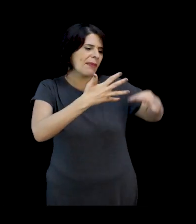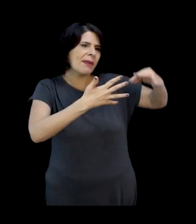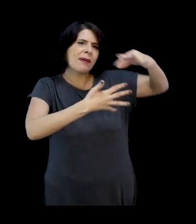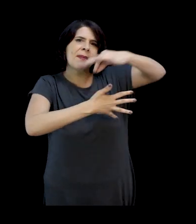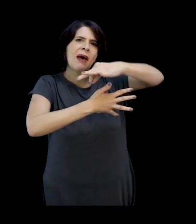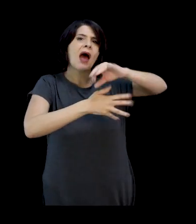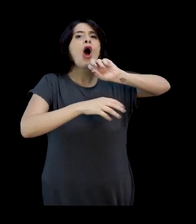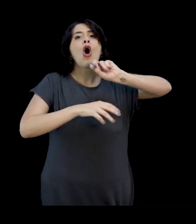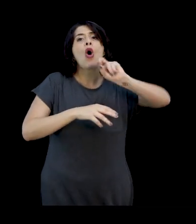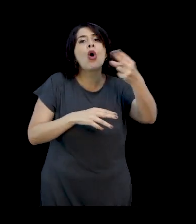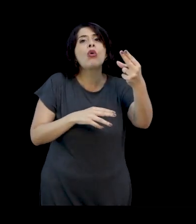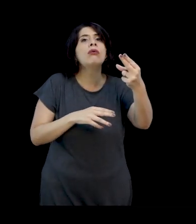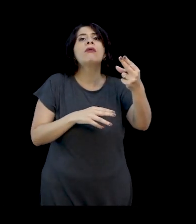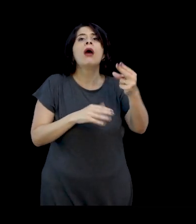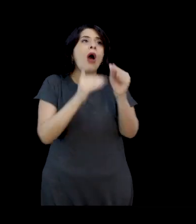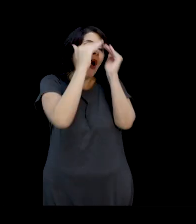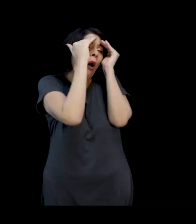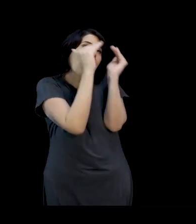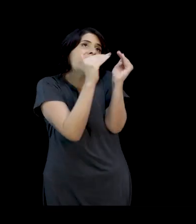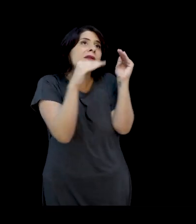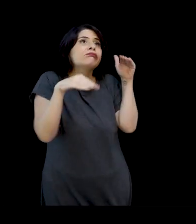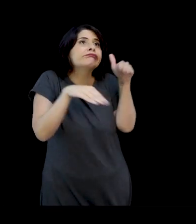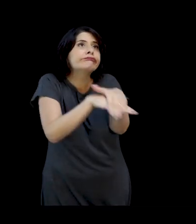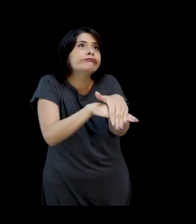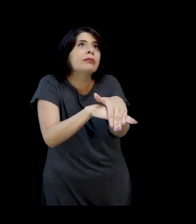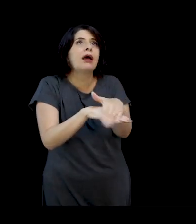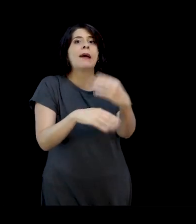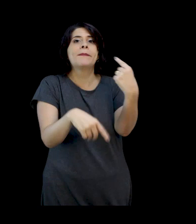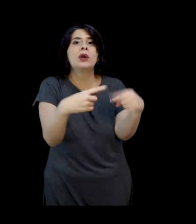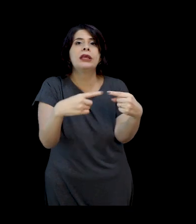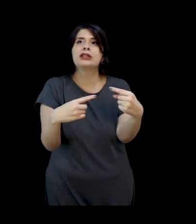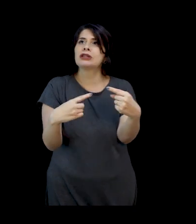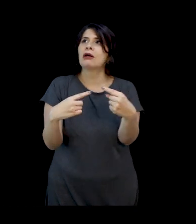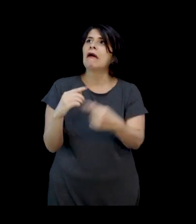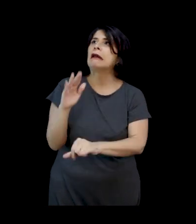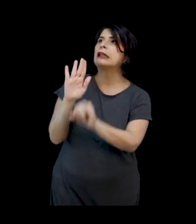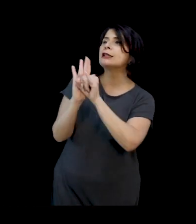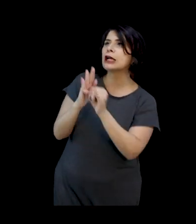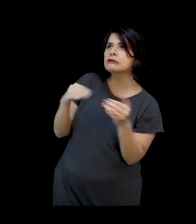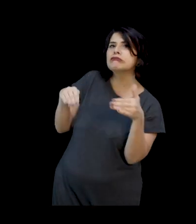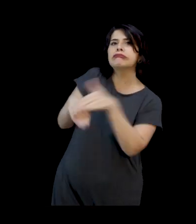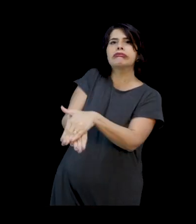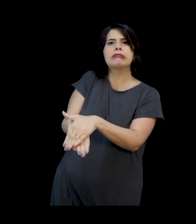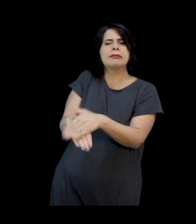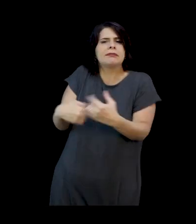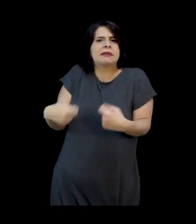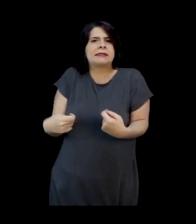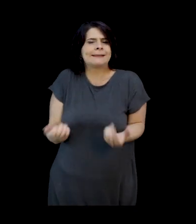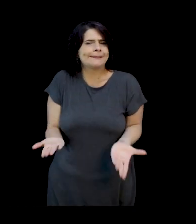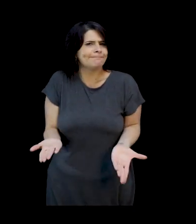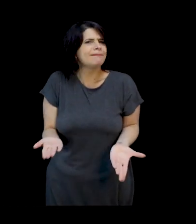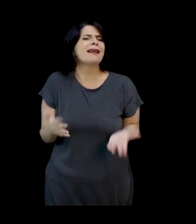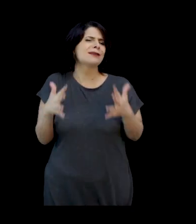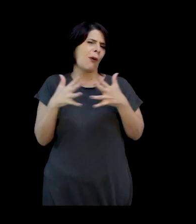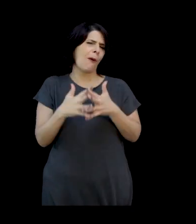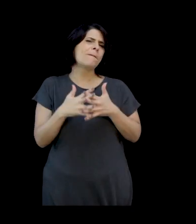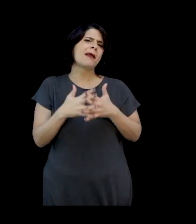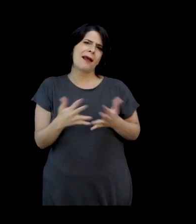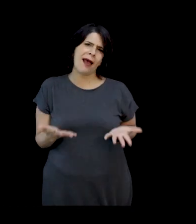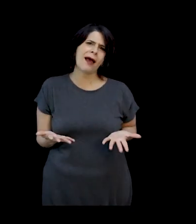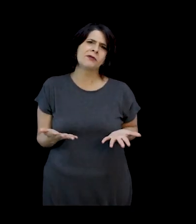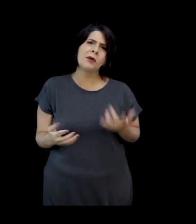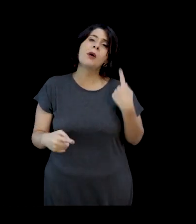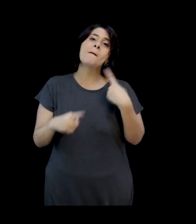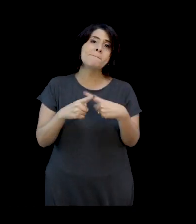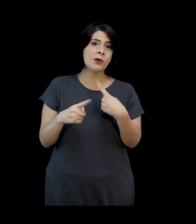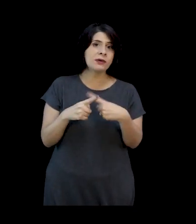a finalidades ou políticas ou identitárias. Essa é uma questão complicada, porque o Zimmel não está falando